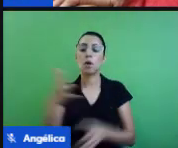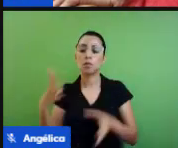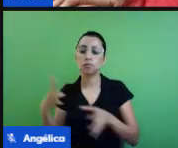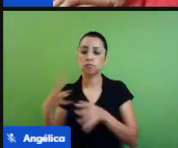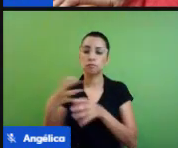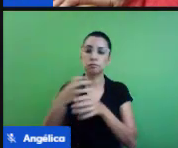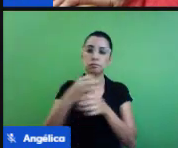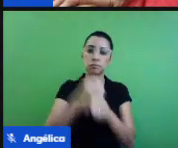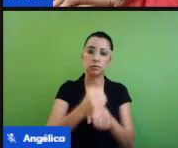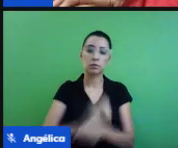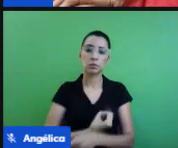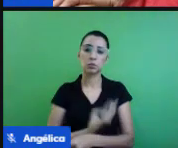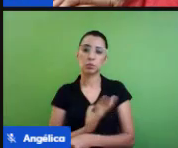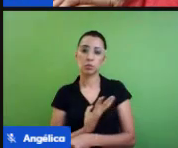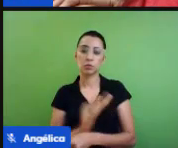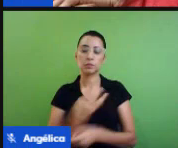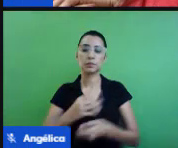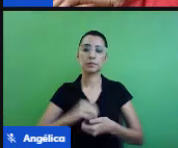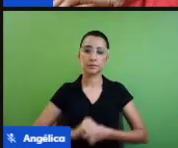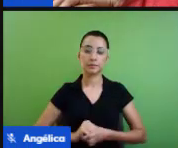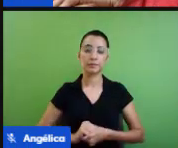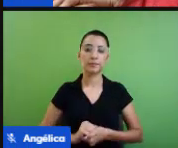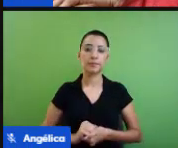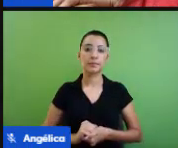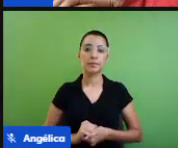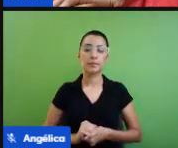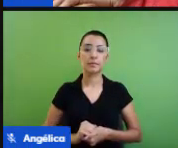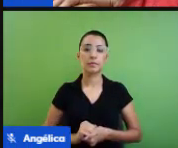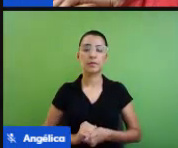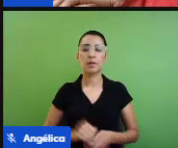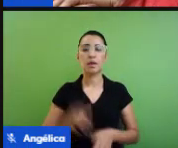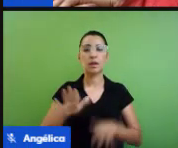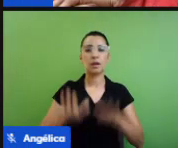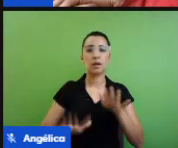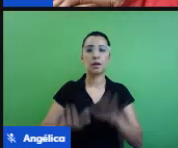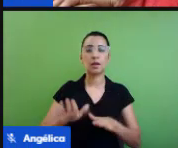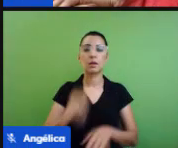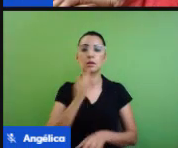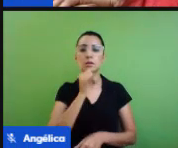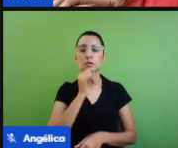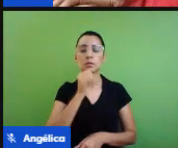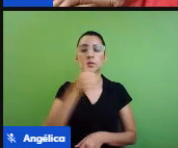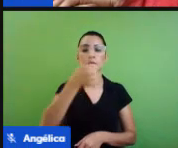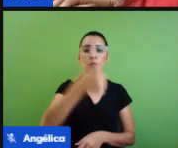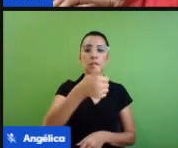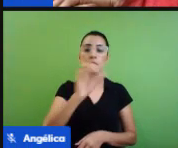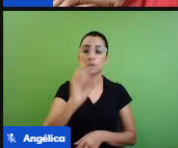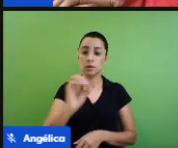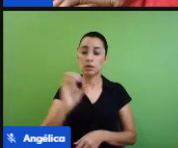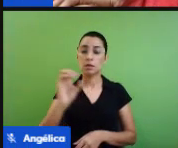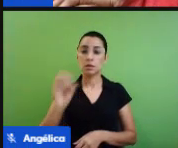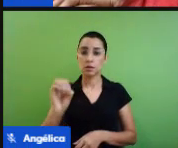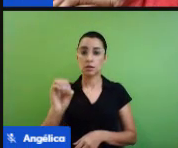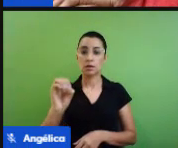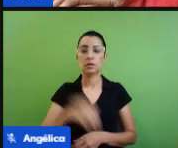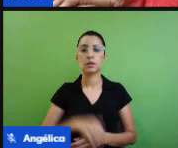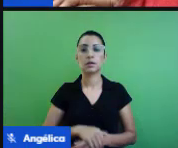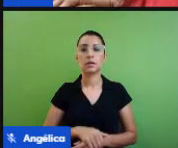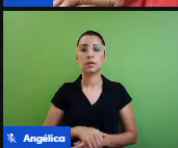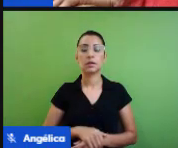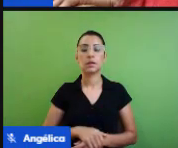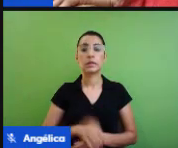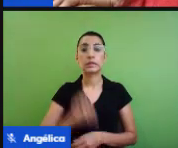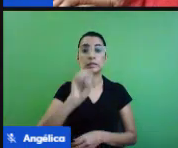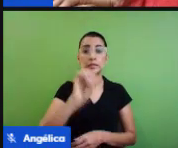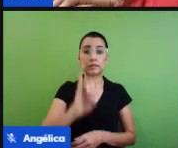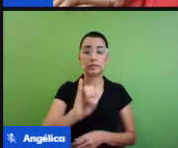composicional dos números. Porque geralmente, o 100, ele sabe que o 100 é 00. Se eu colocar um 2 lá no final